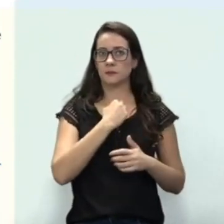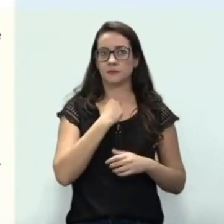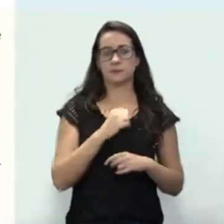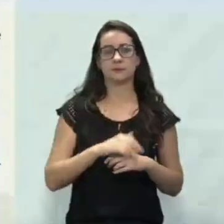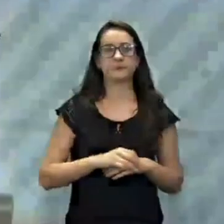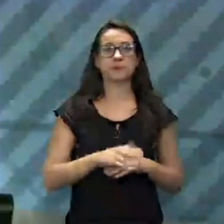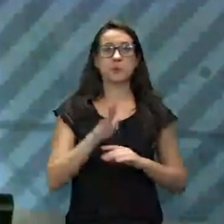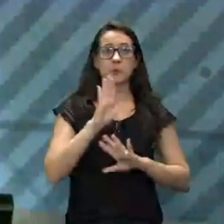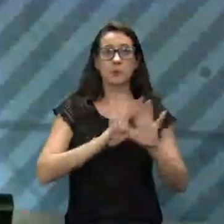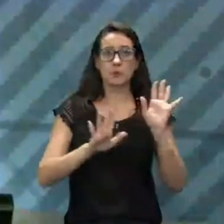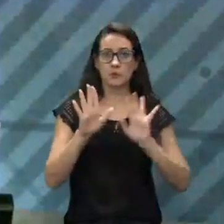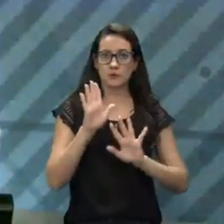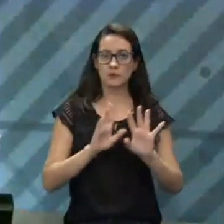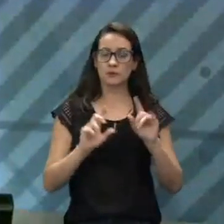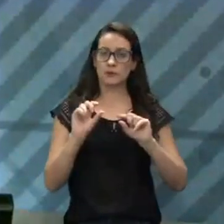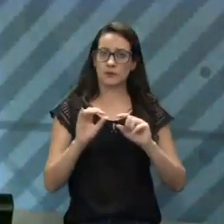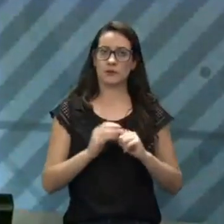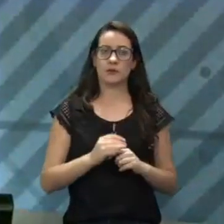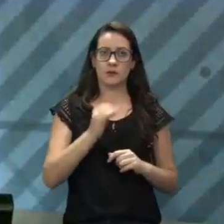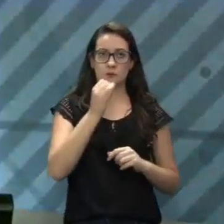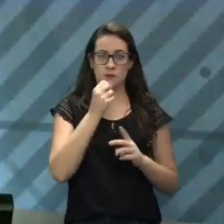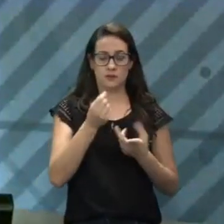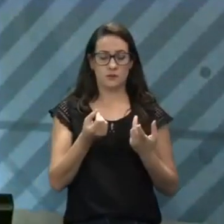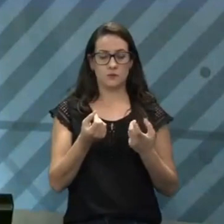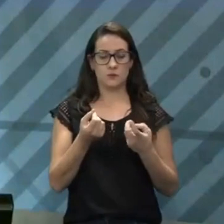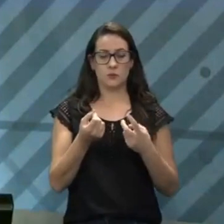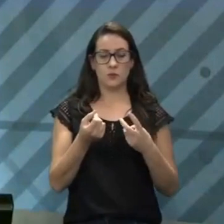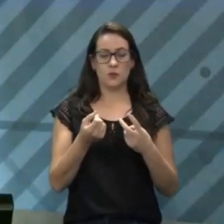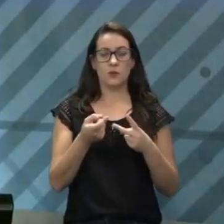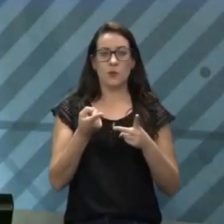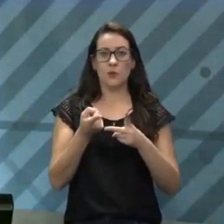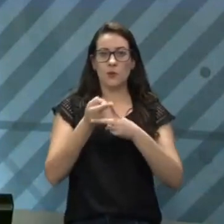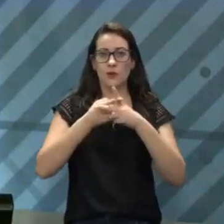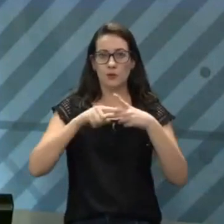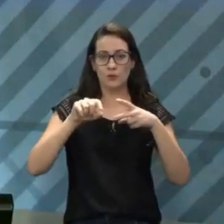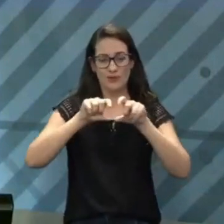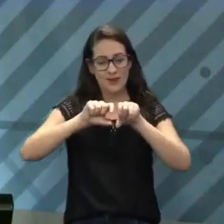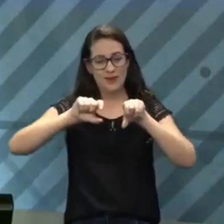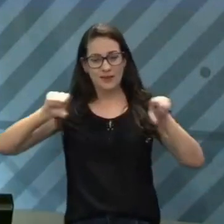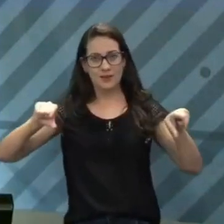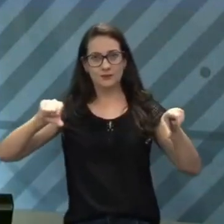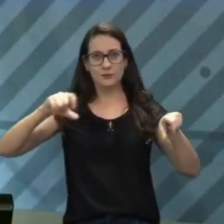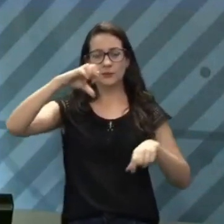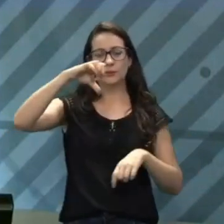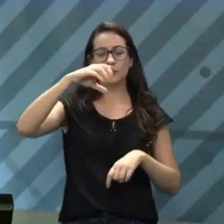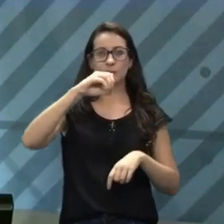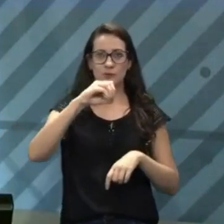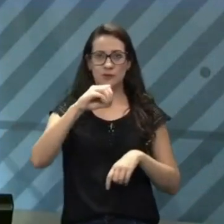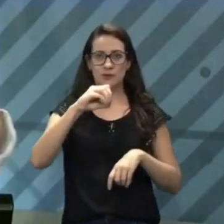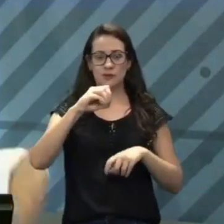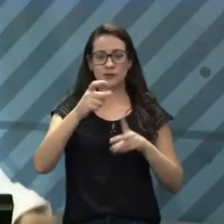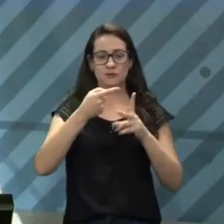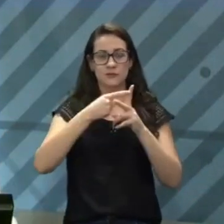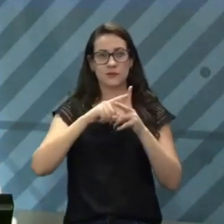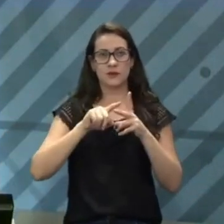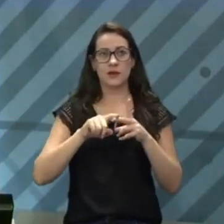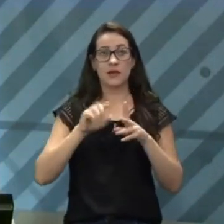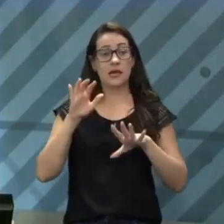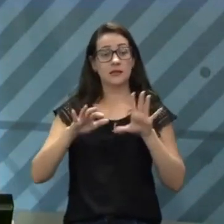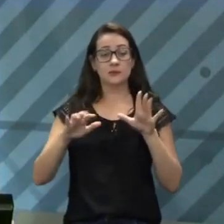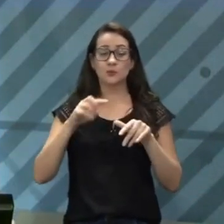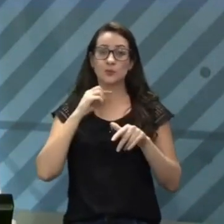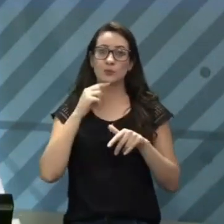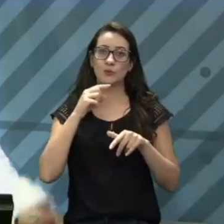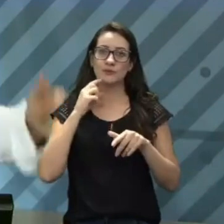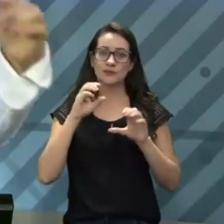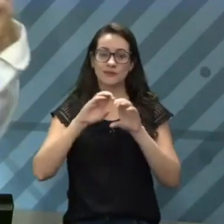tomar um pouco de cuidado, por exemplo, no ângulo reto, né, de 90 graus, porque nem sempre é possível executá-lo dentro de uma barra